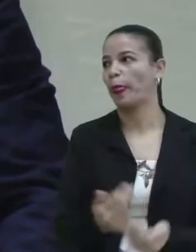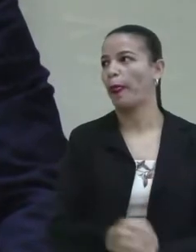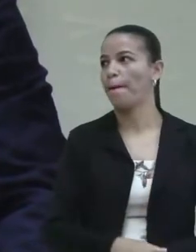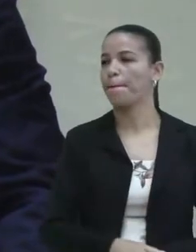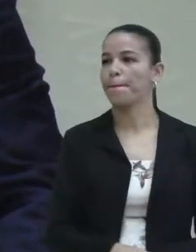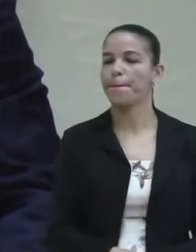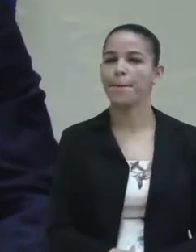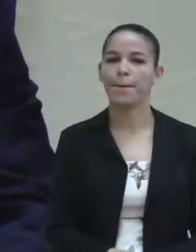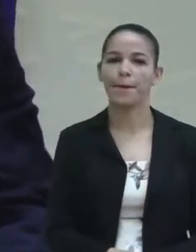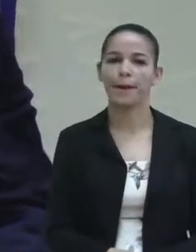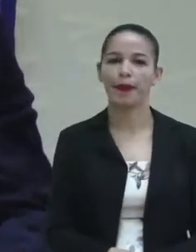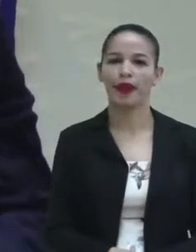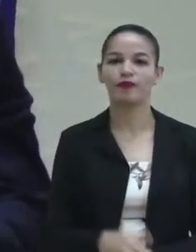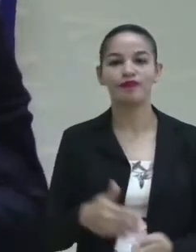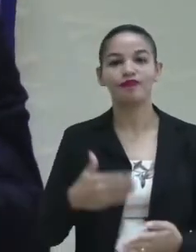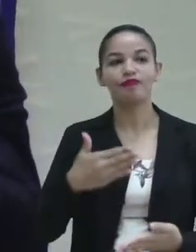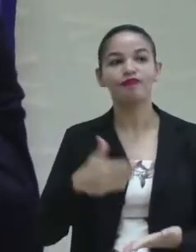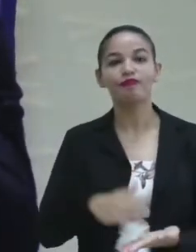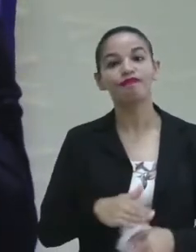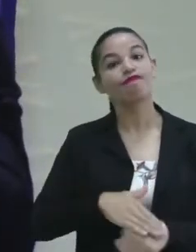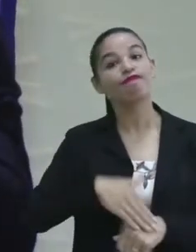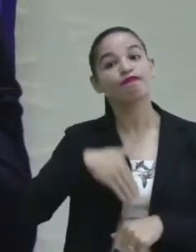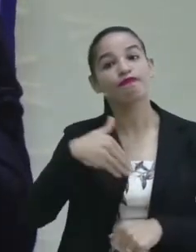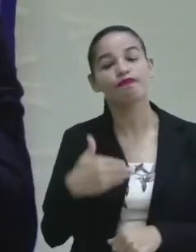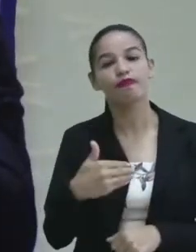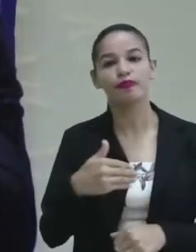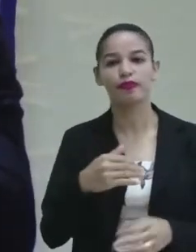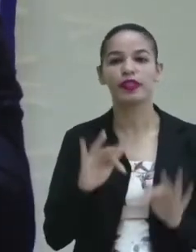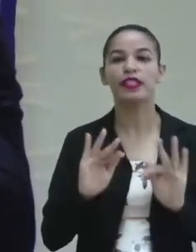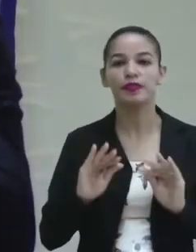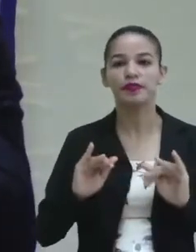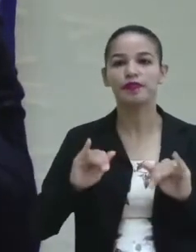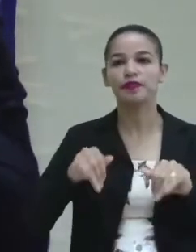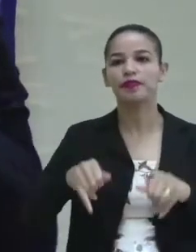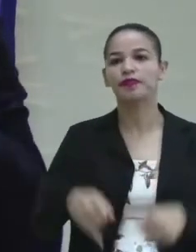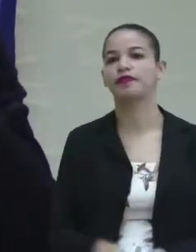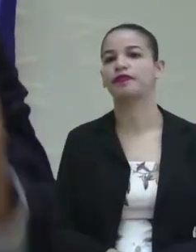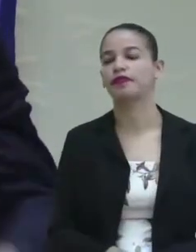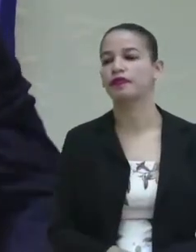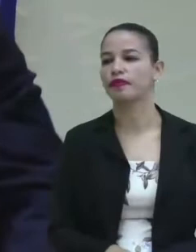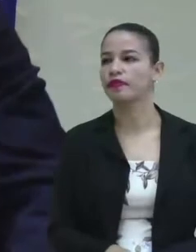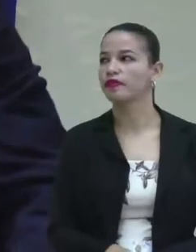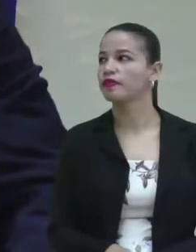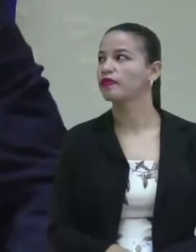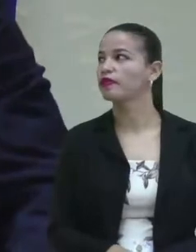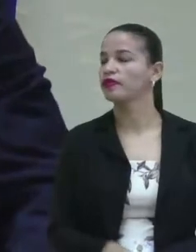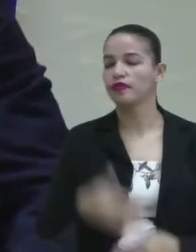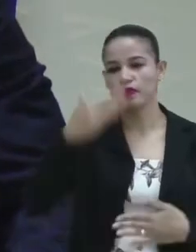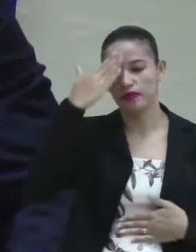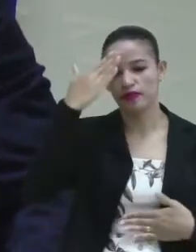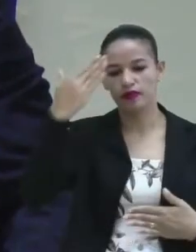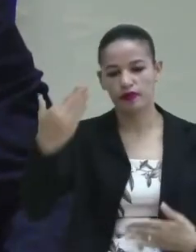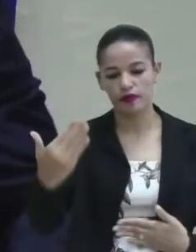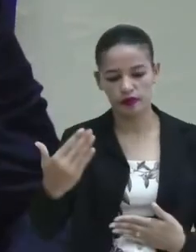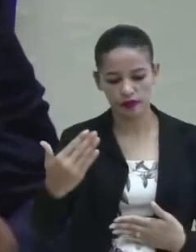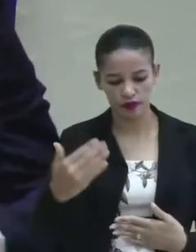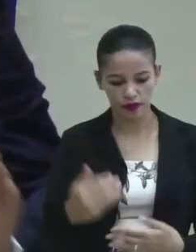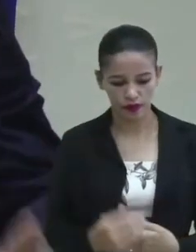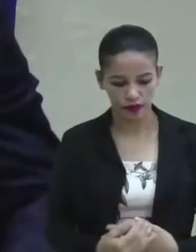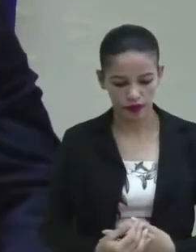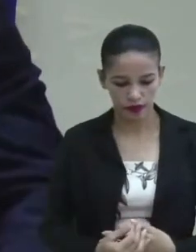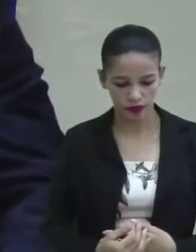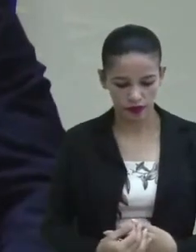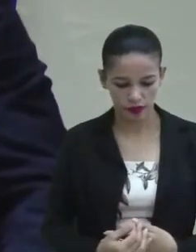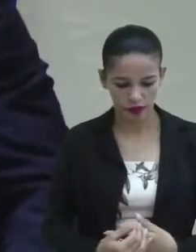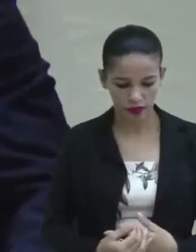dela. Mas para encerrar, senhor presidente, quero só agradecer pela oportunidade. Queríamos aqui discutir muitos outros assuntos, mas